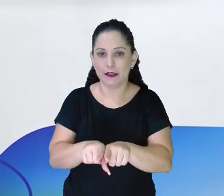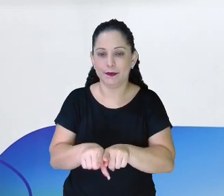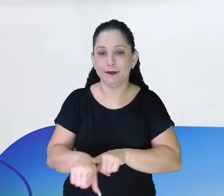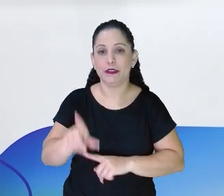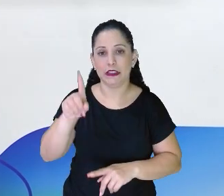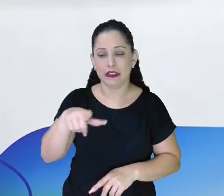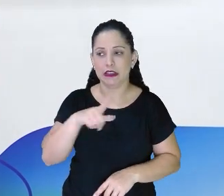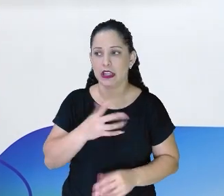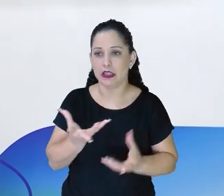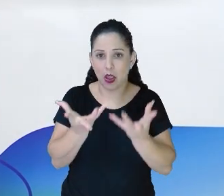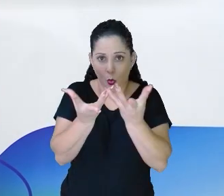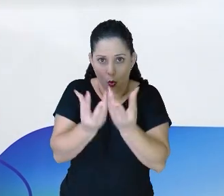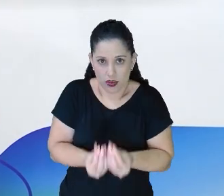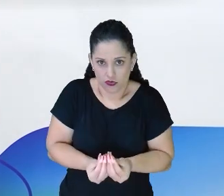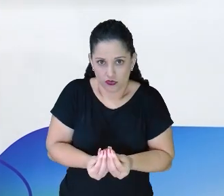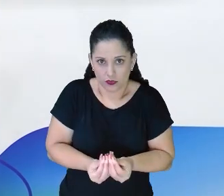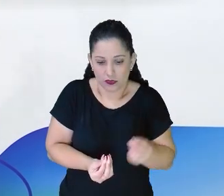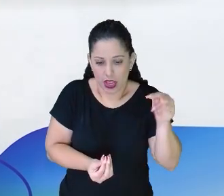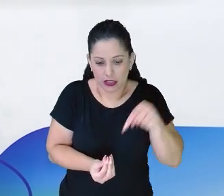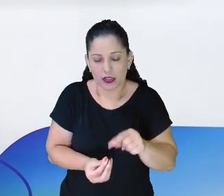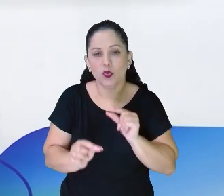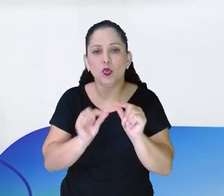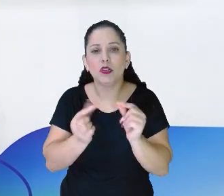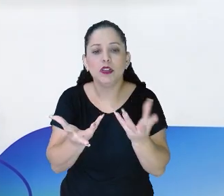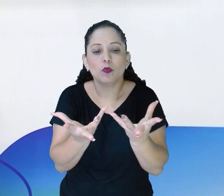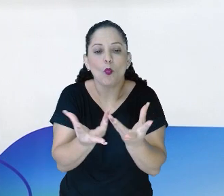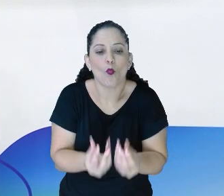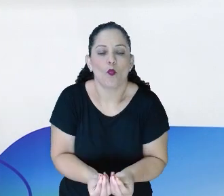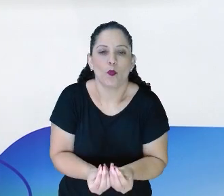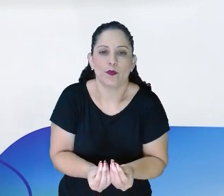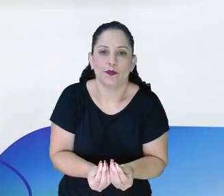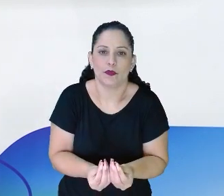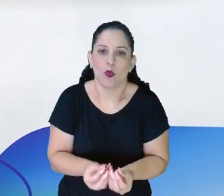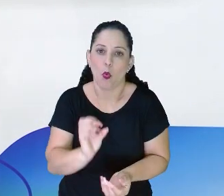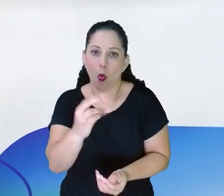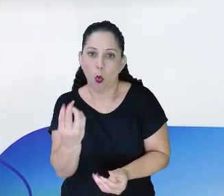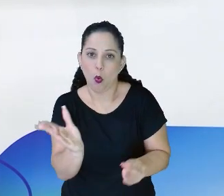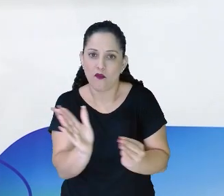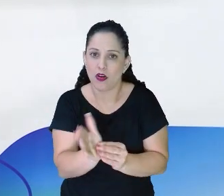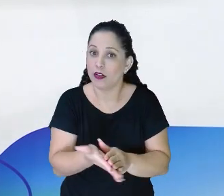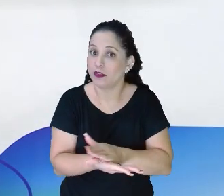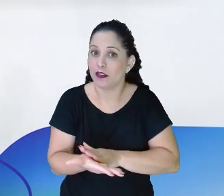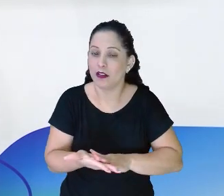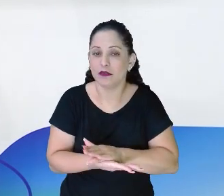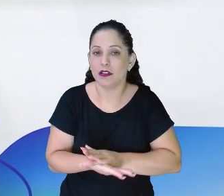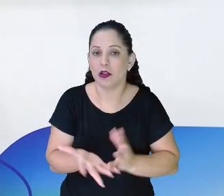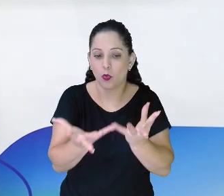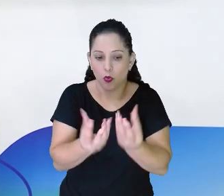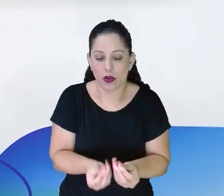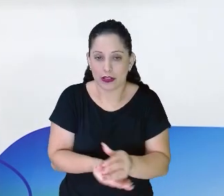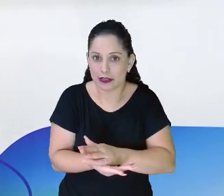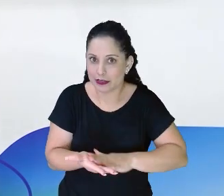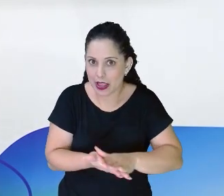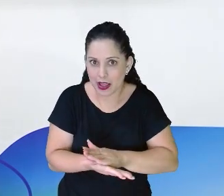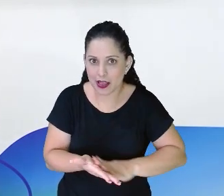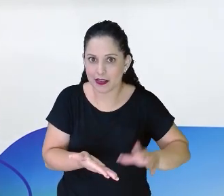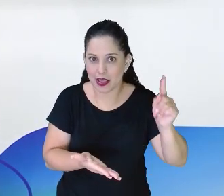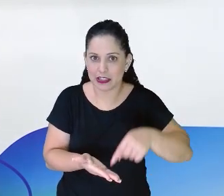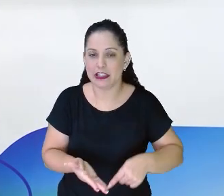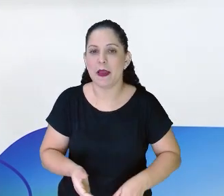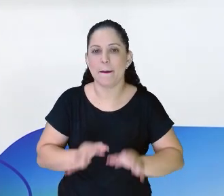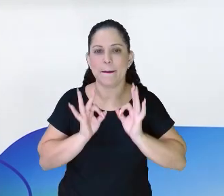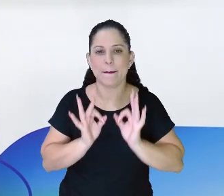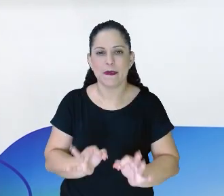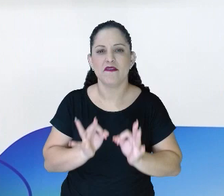meu resto, que é para saber se vai sobrar elemento ou não. Quando não sobra, a gente diz que a divisão